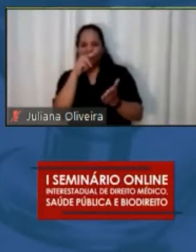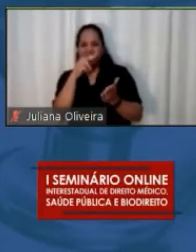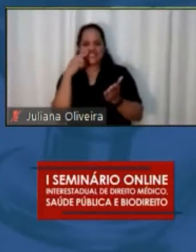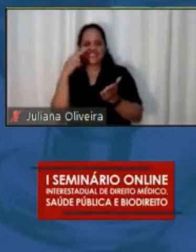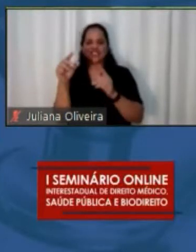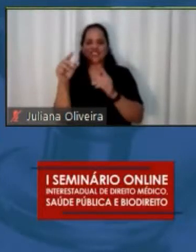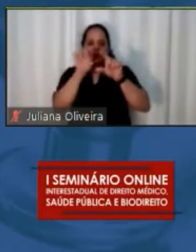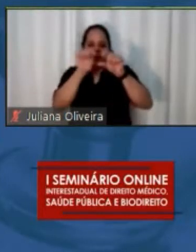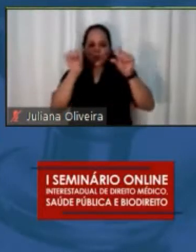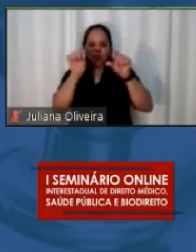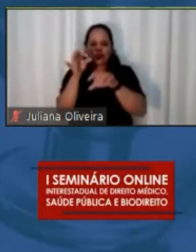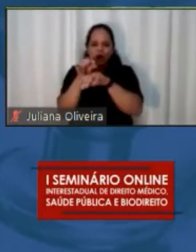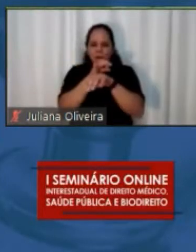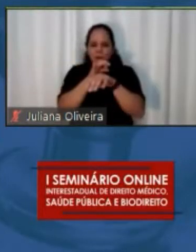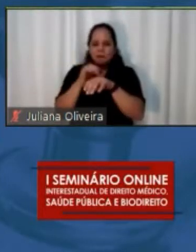precisa